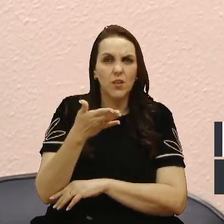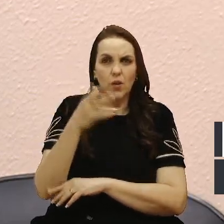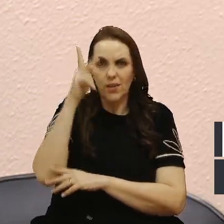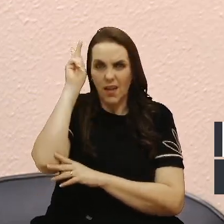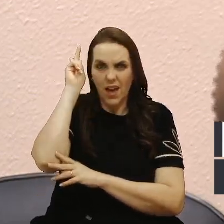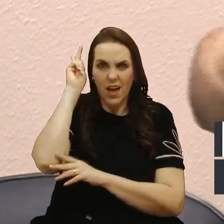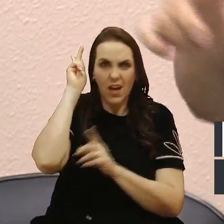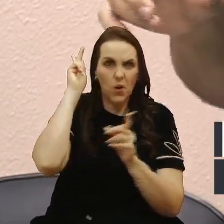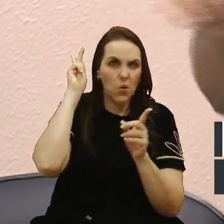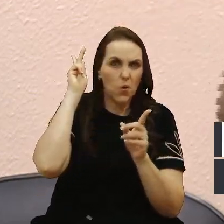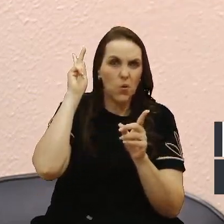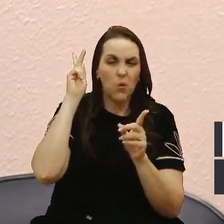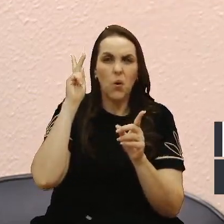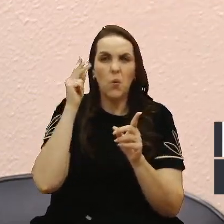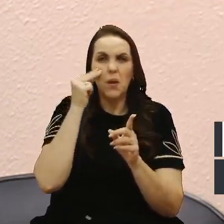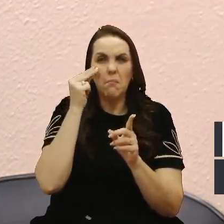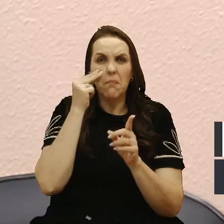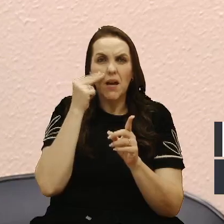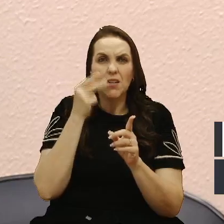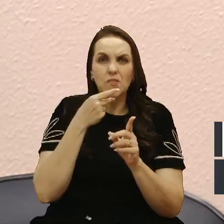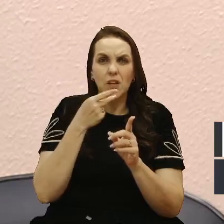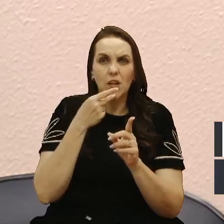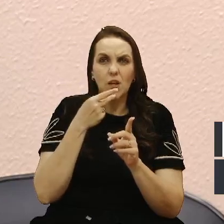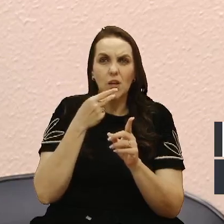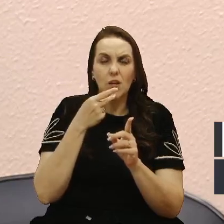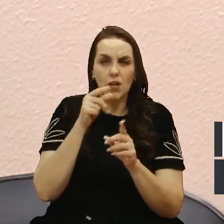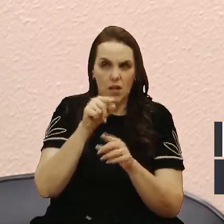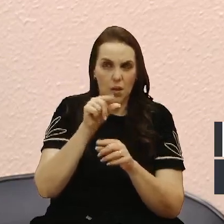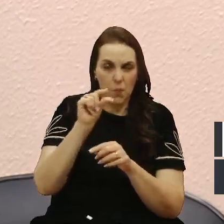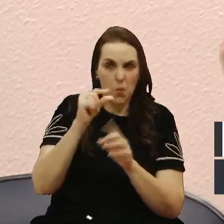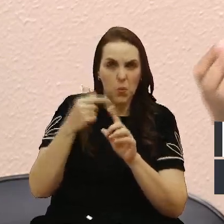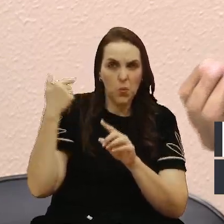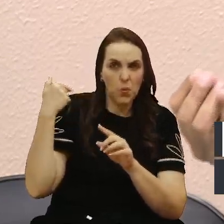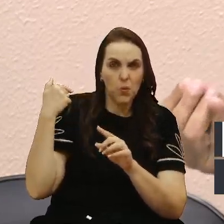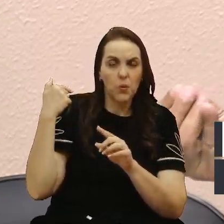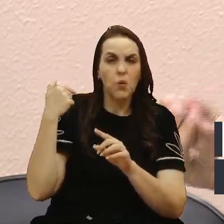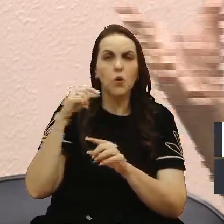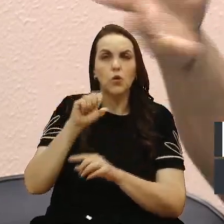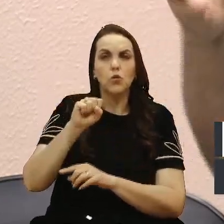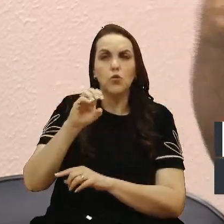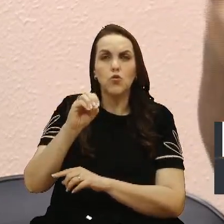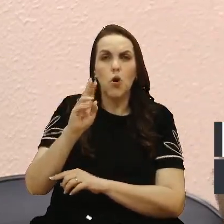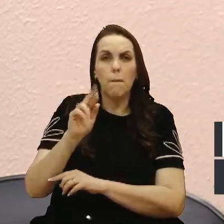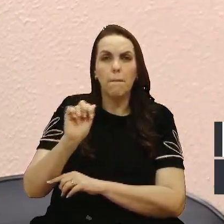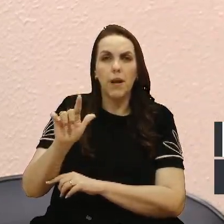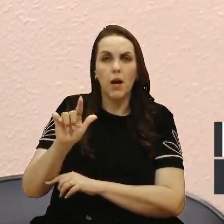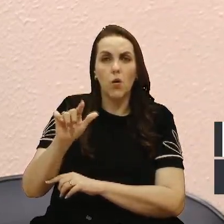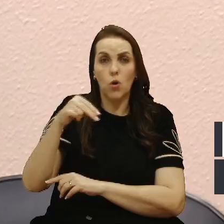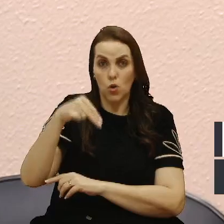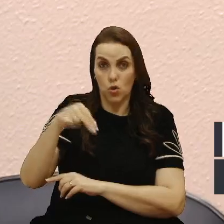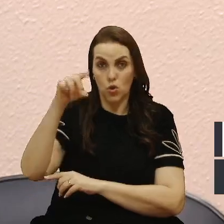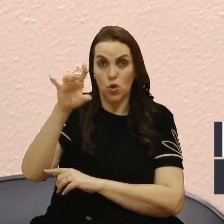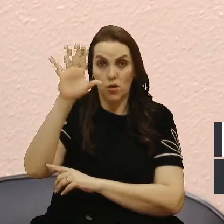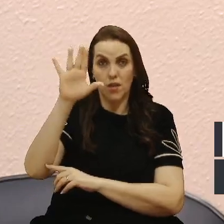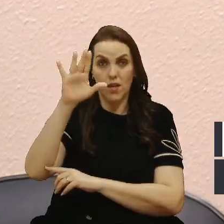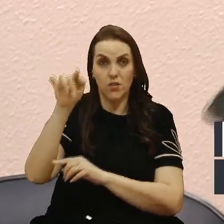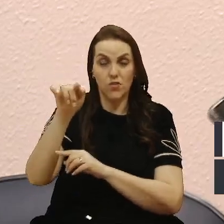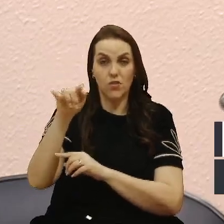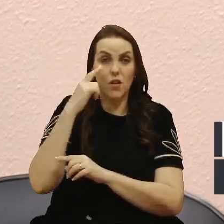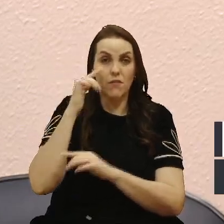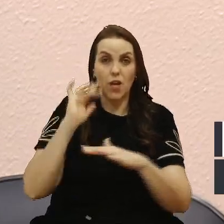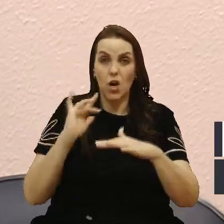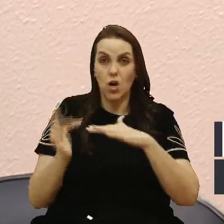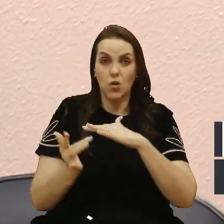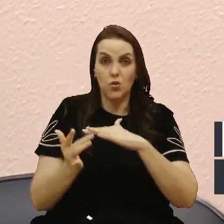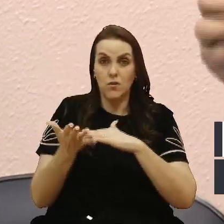Iago ou Cláudio Libardi falaram em Sobral há pouco, o Nordeste, recebo nas redes